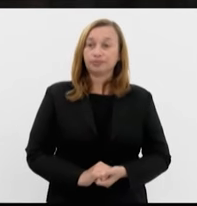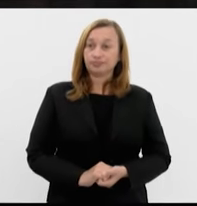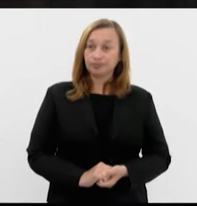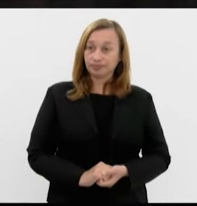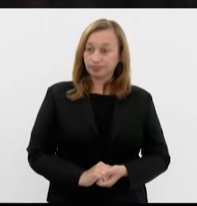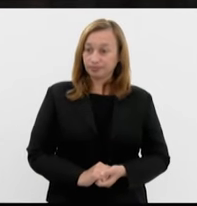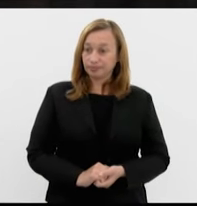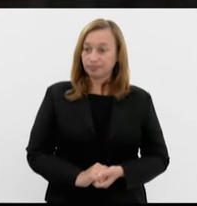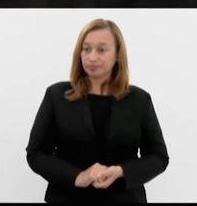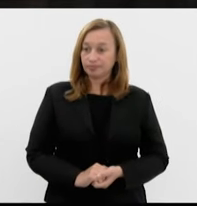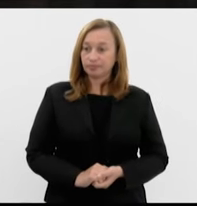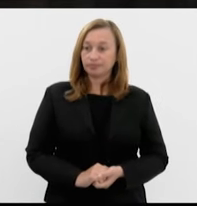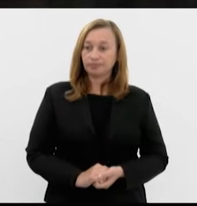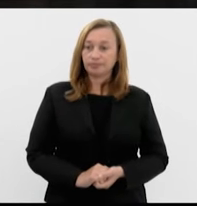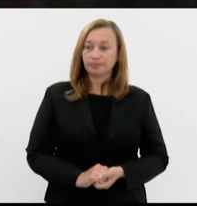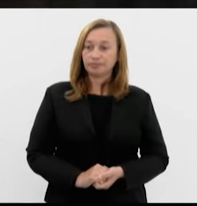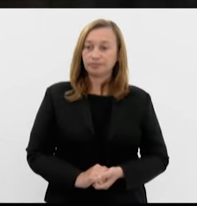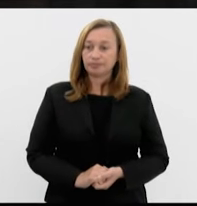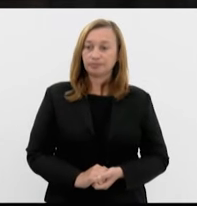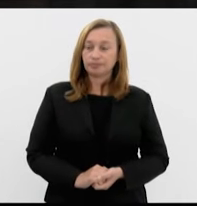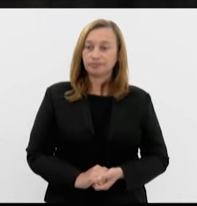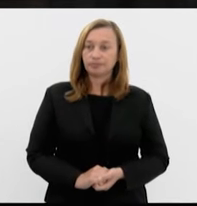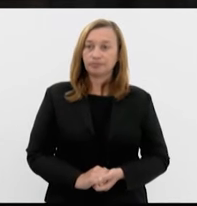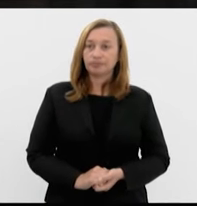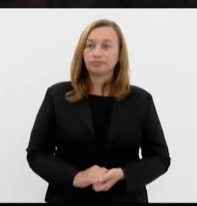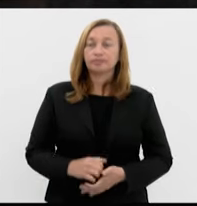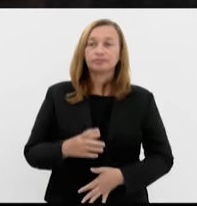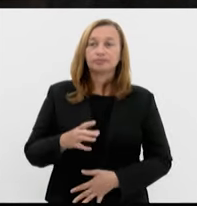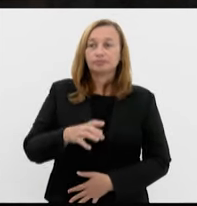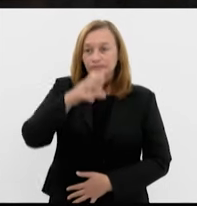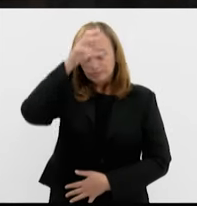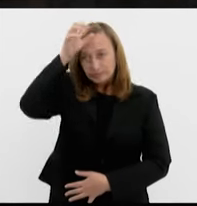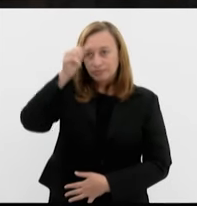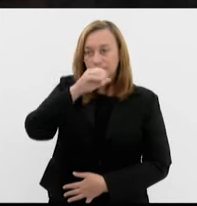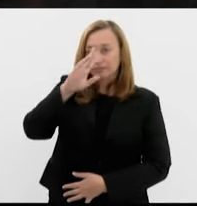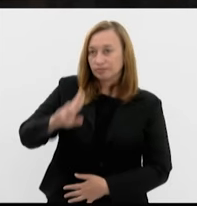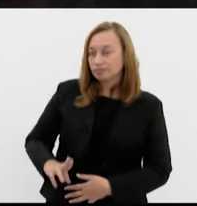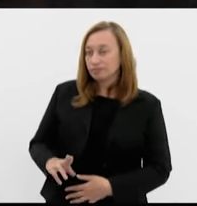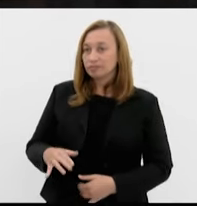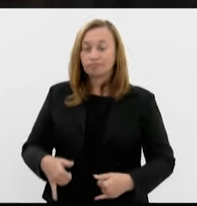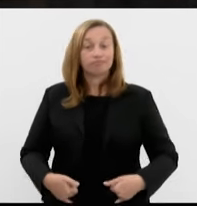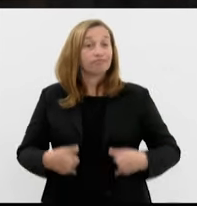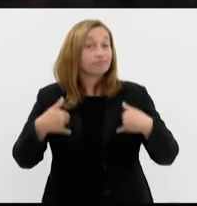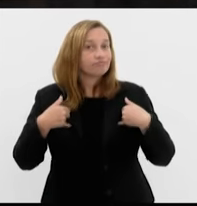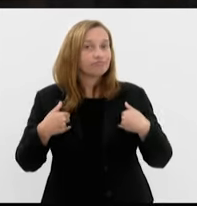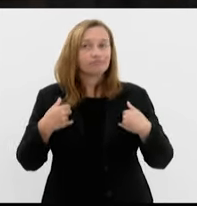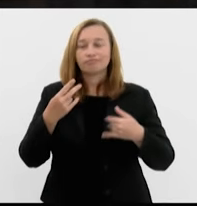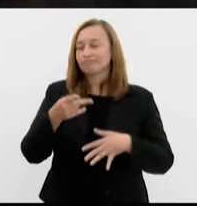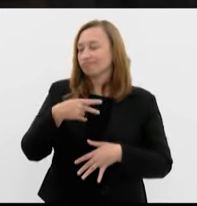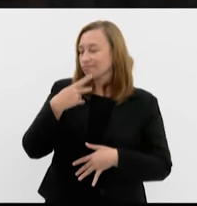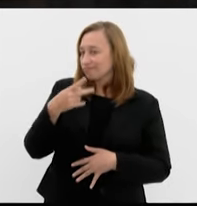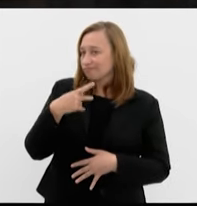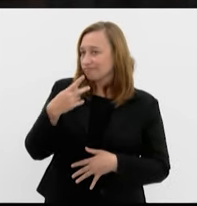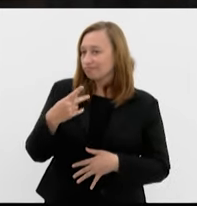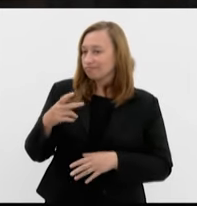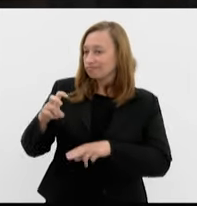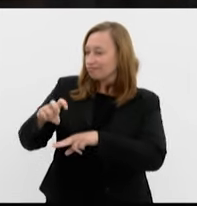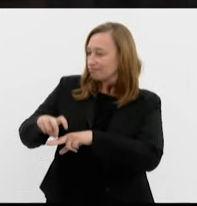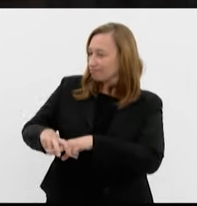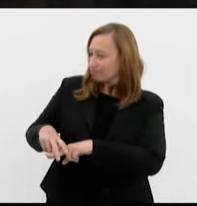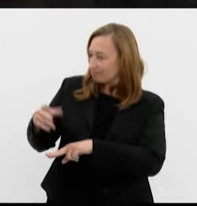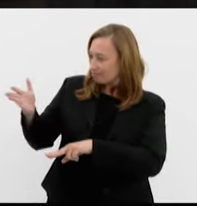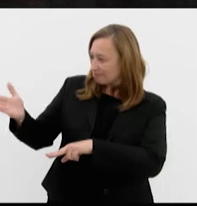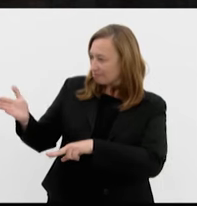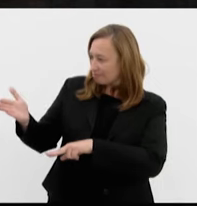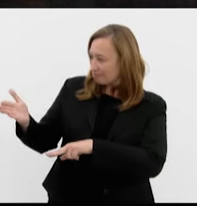regimental muito boa tarde Presidente tiju uma honra sempre poder falar tê-la ter vossa excelência tendo